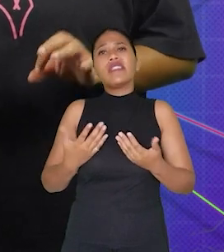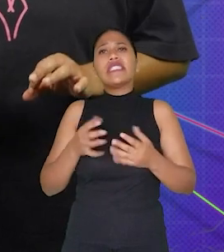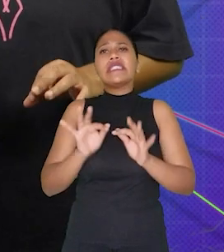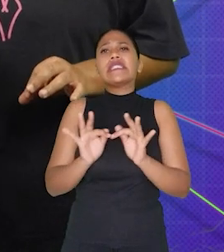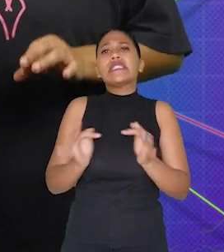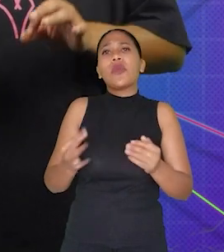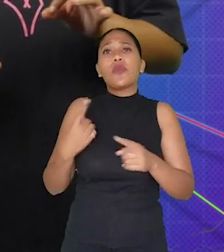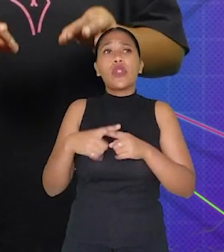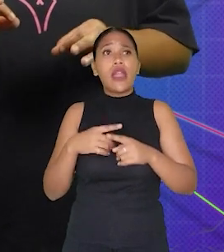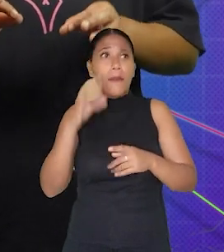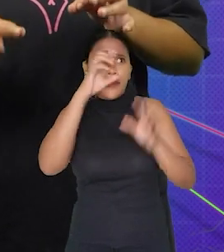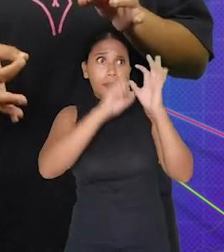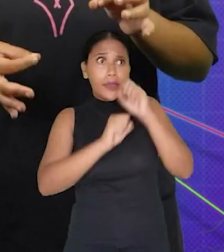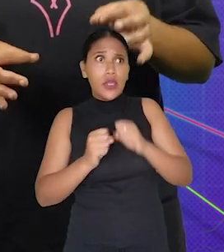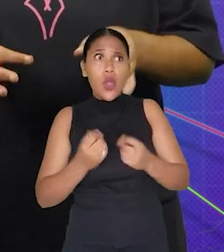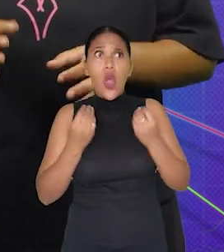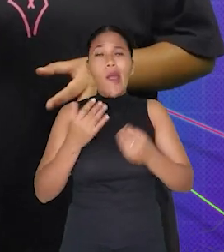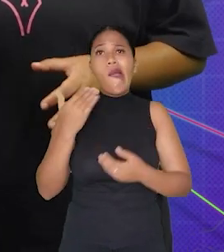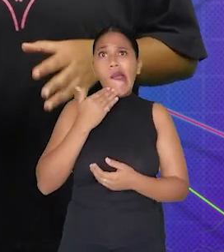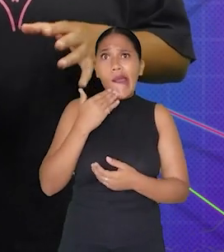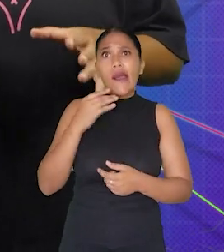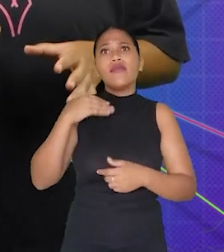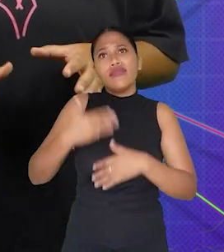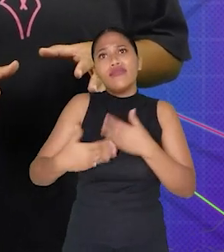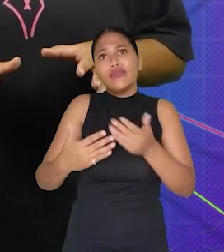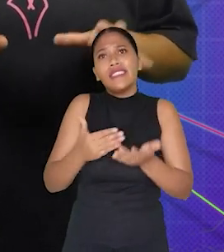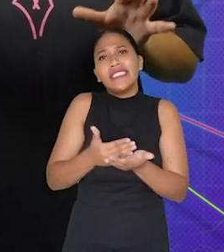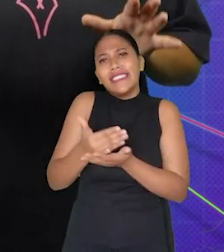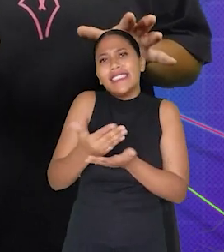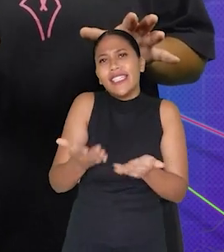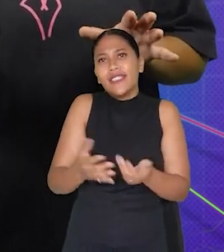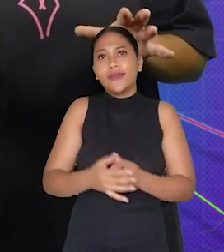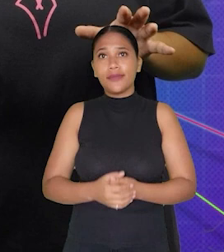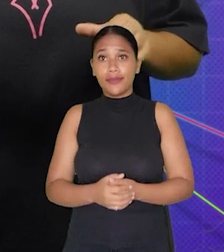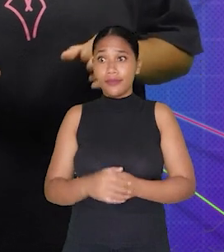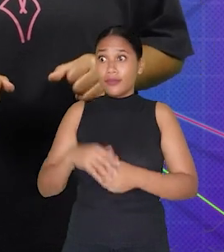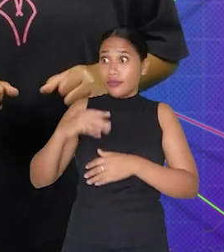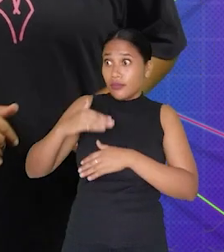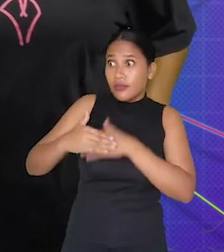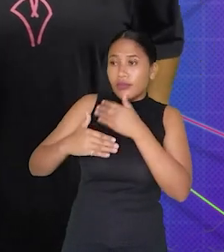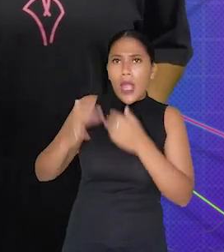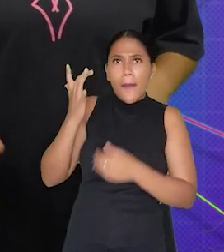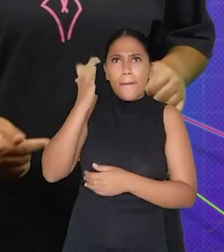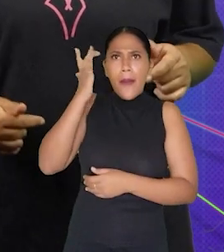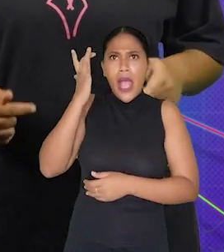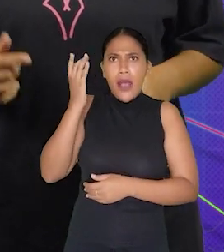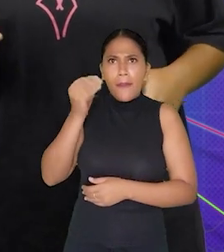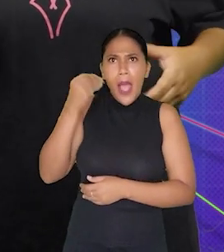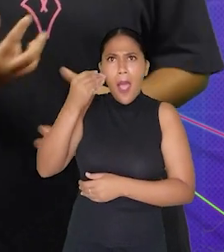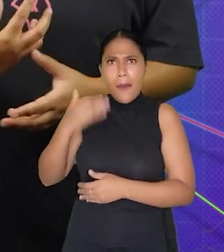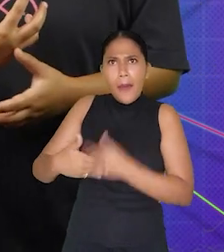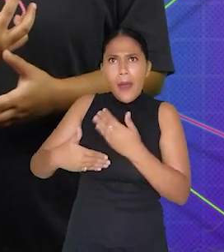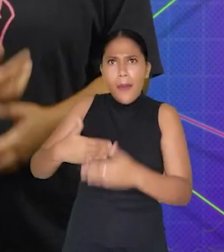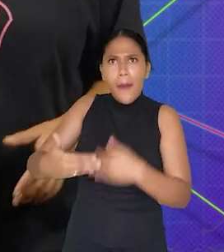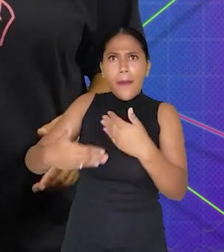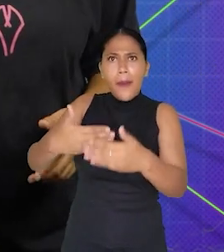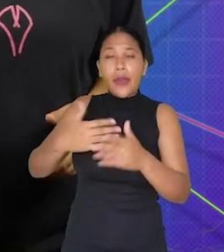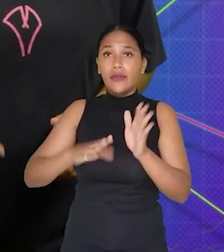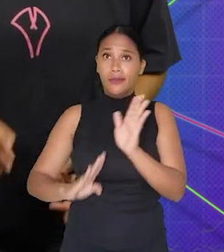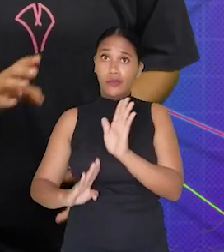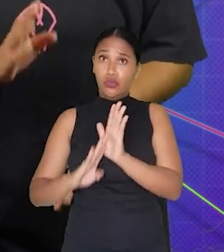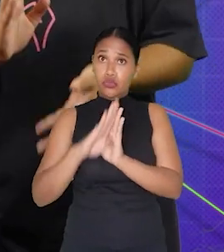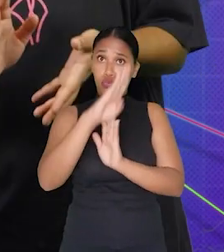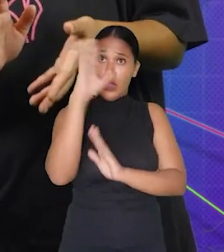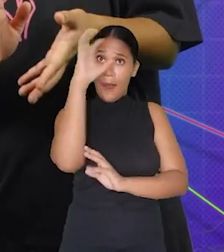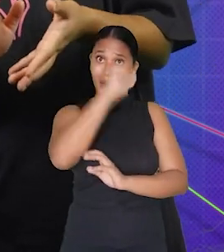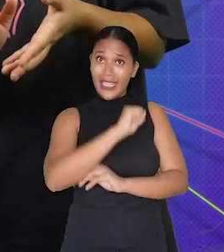tende a ser baixo, pois ele ainda está compreendendo a jogar e pode cometer alguns erros comuns de iniciante. À medida que o jogador adquire mais experiência e